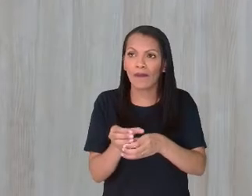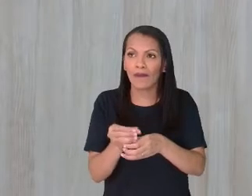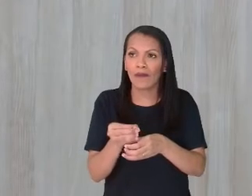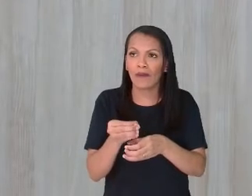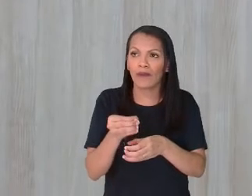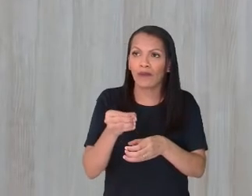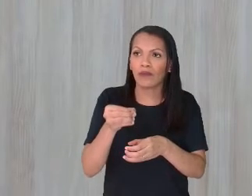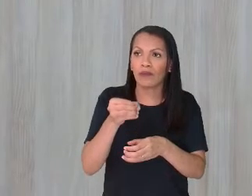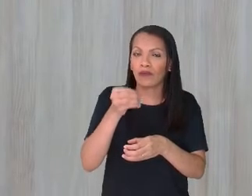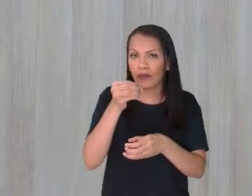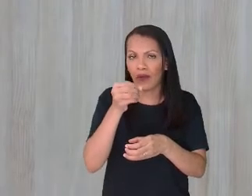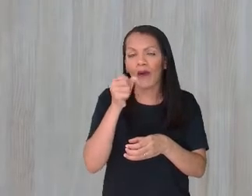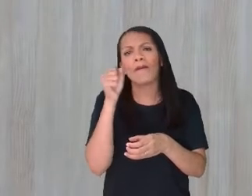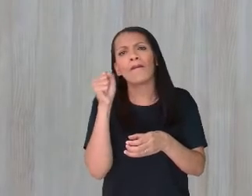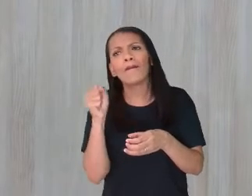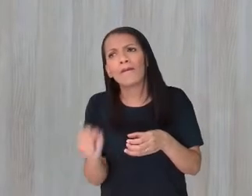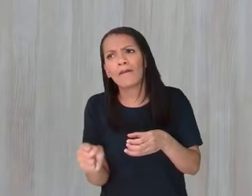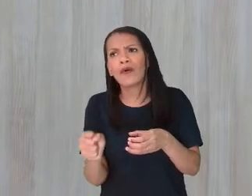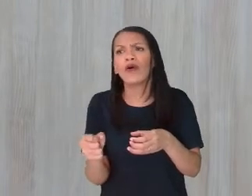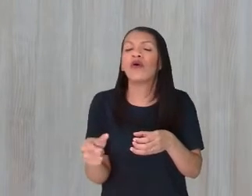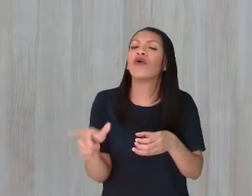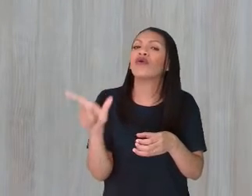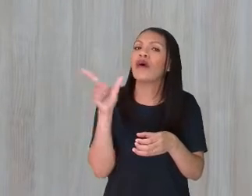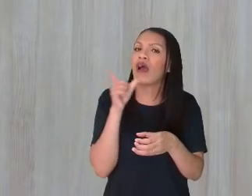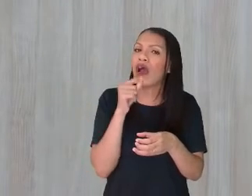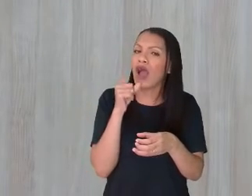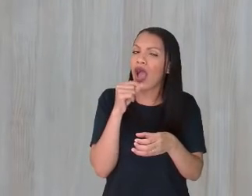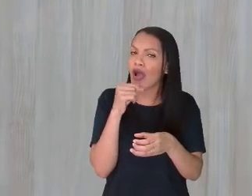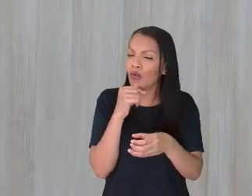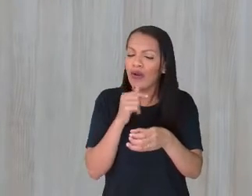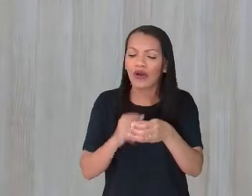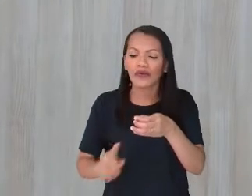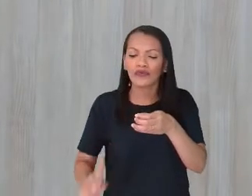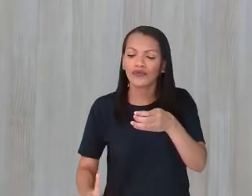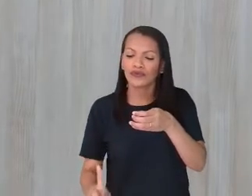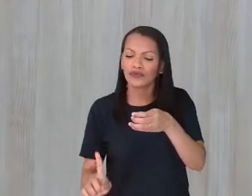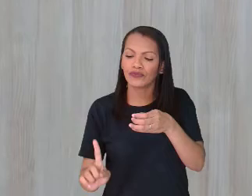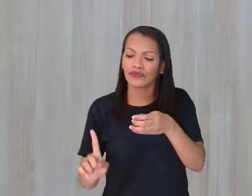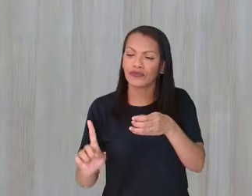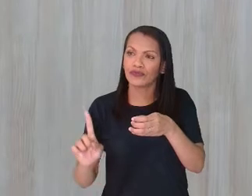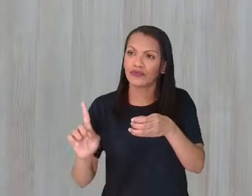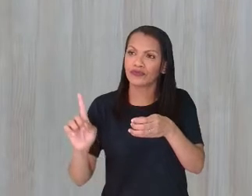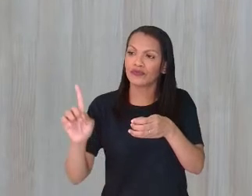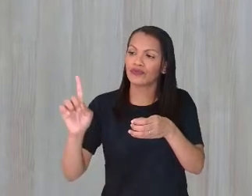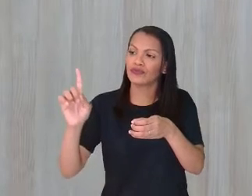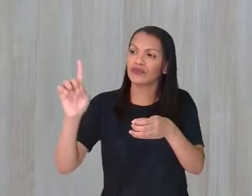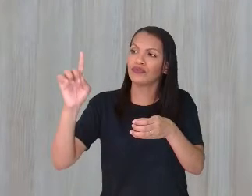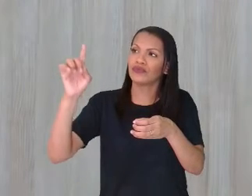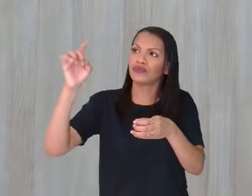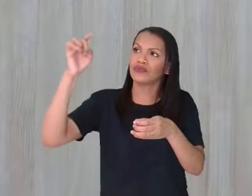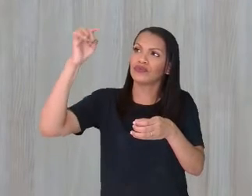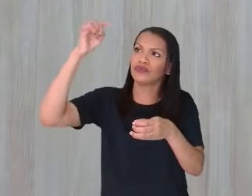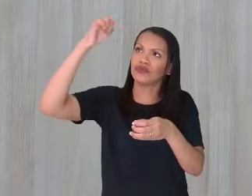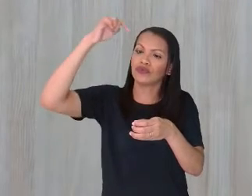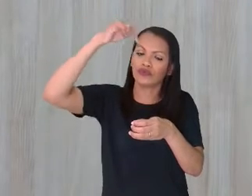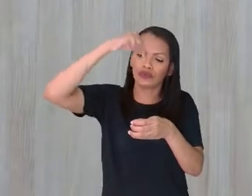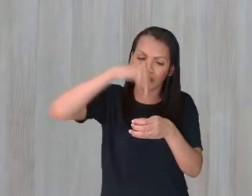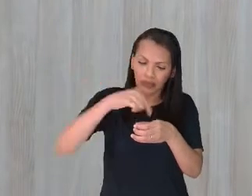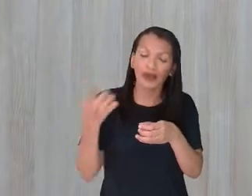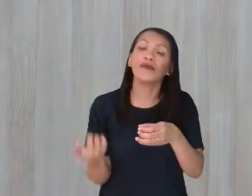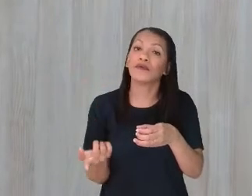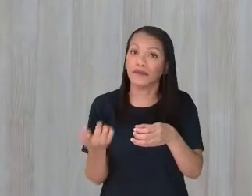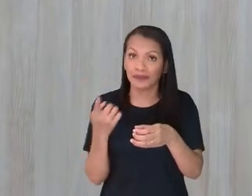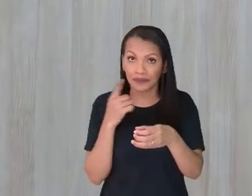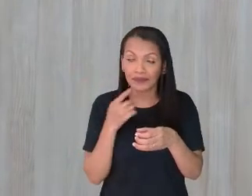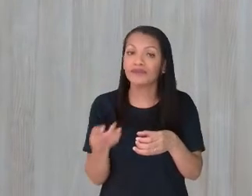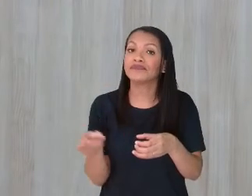serpentina, onde o líquido pode passar pela essa parte do meio e também pode passar um líquido frio para tentar